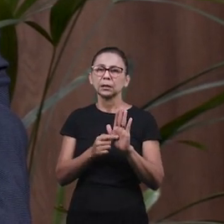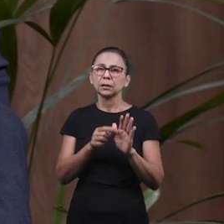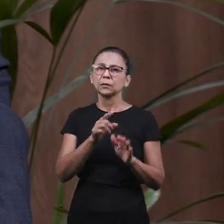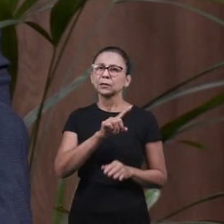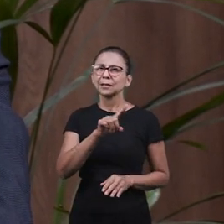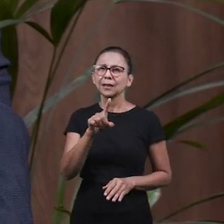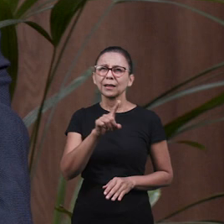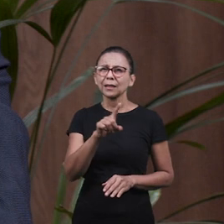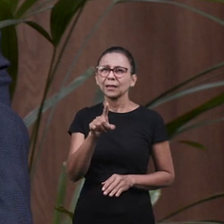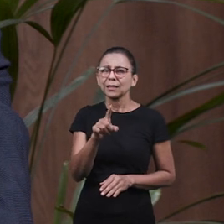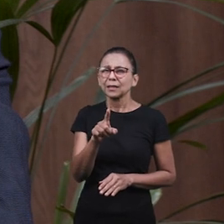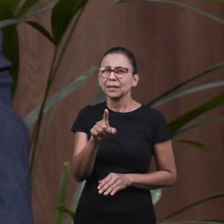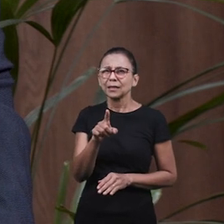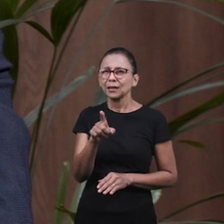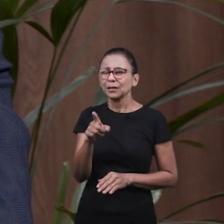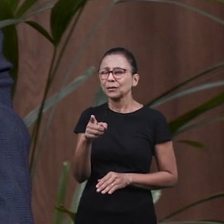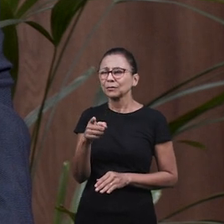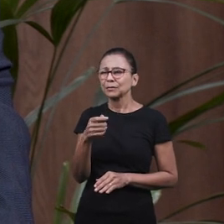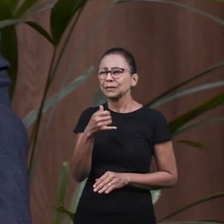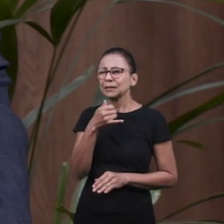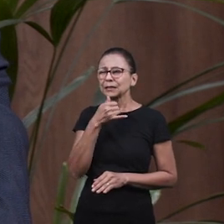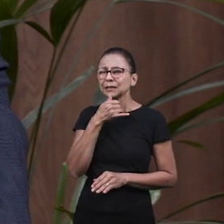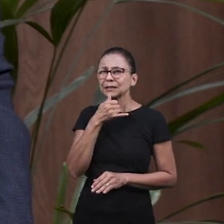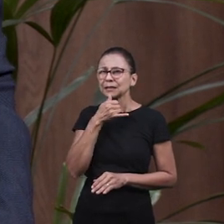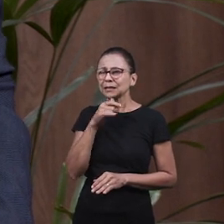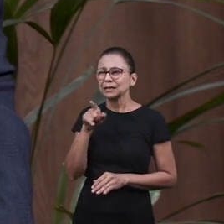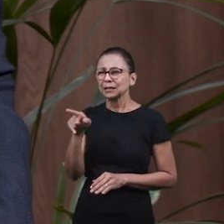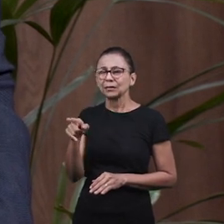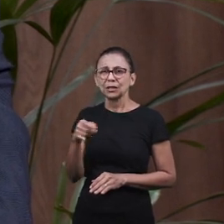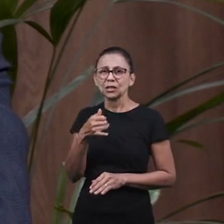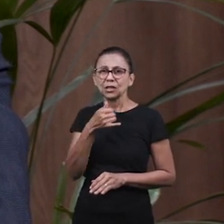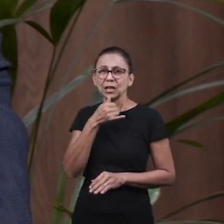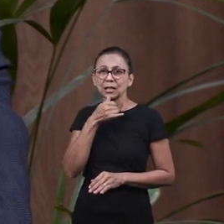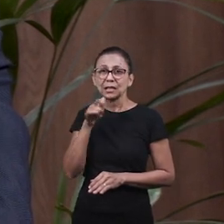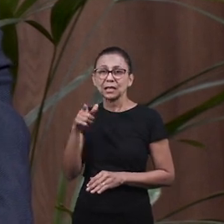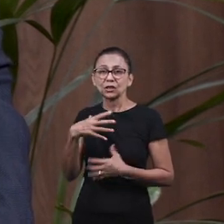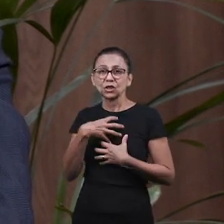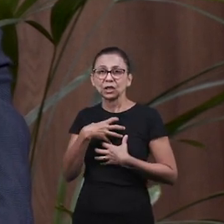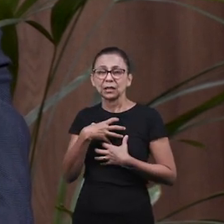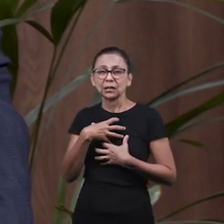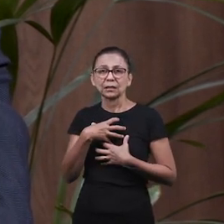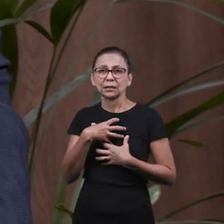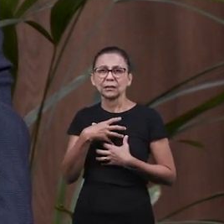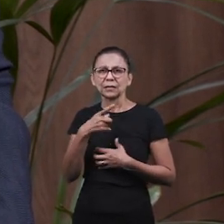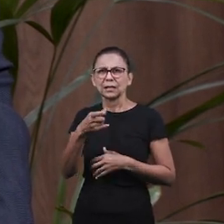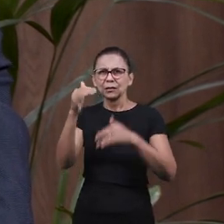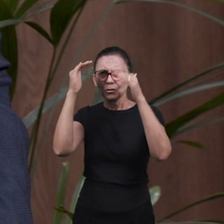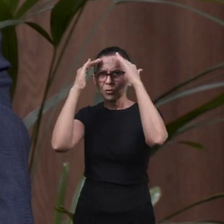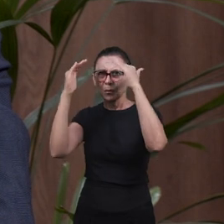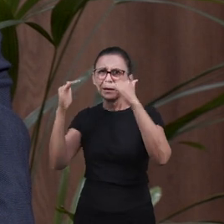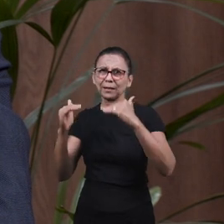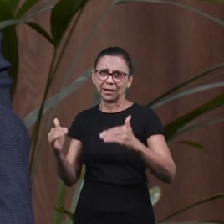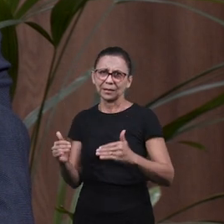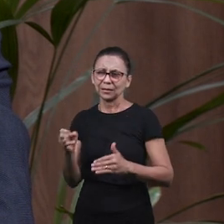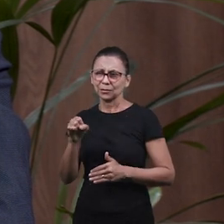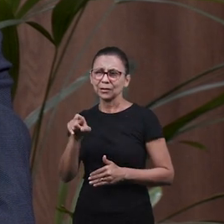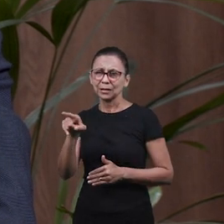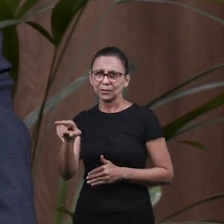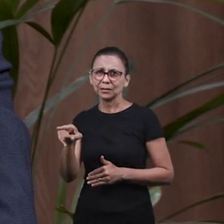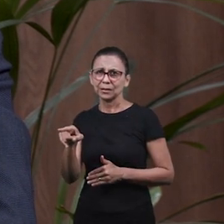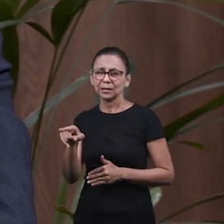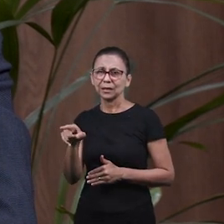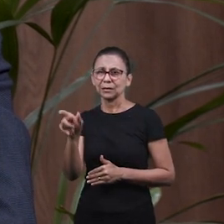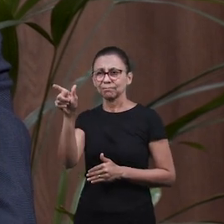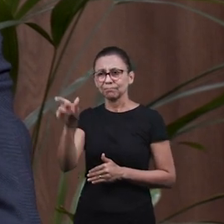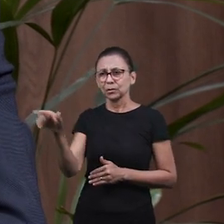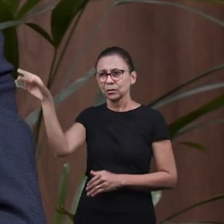Deus. Então, se não entristeçais, é que o Espírito Santo se entristece. É muito importante nós sabermos que o